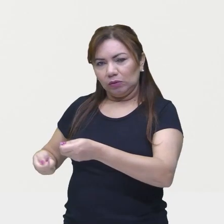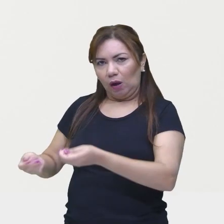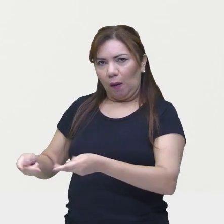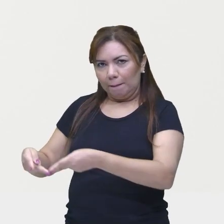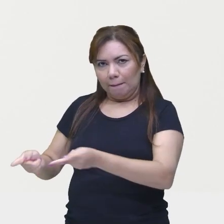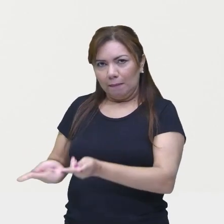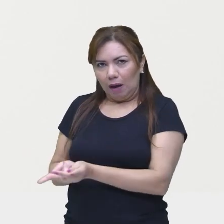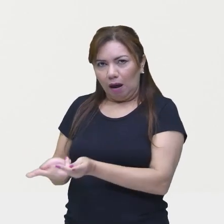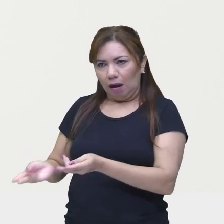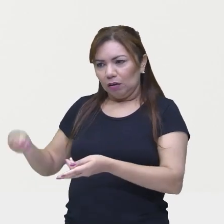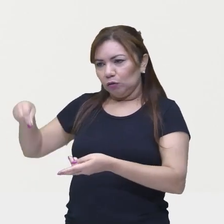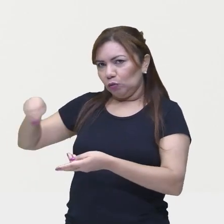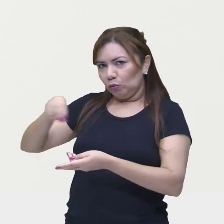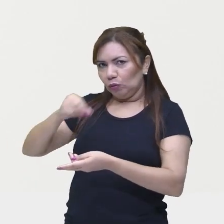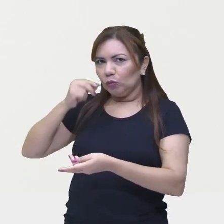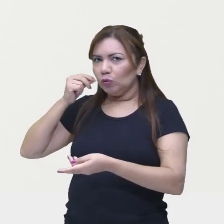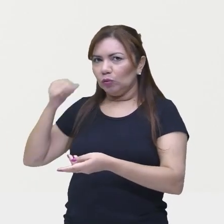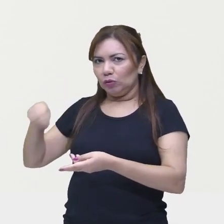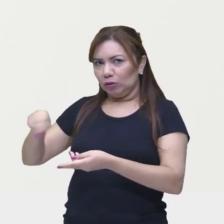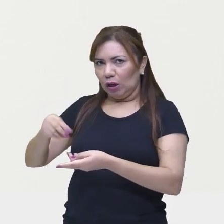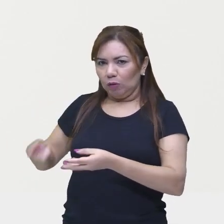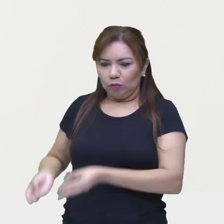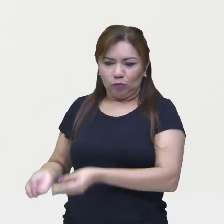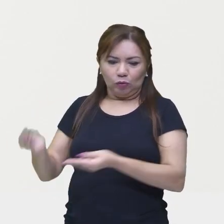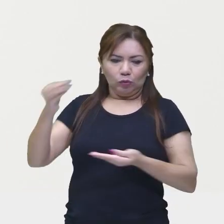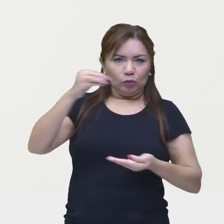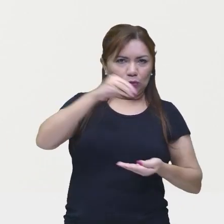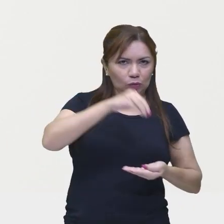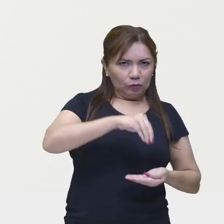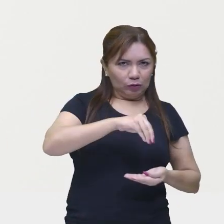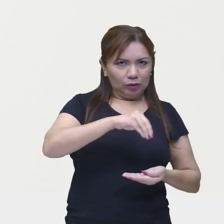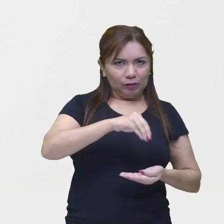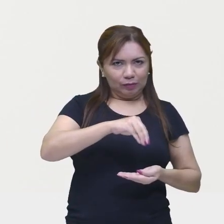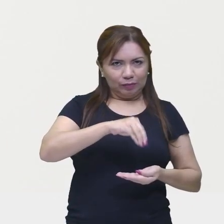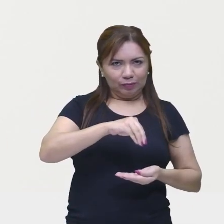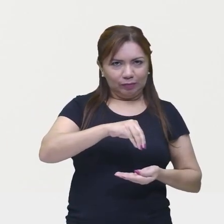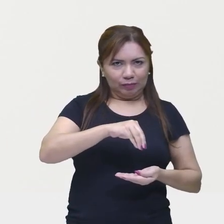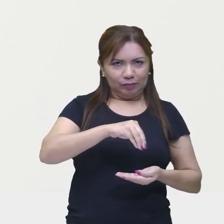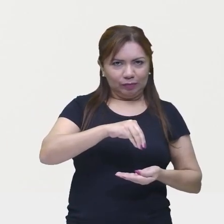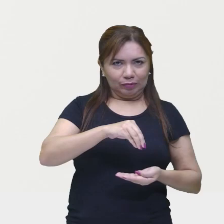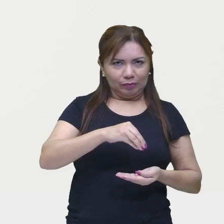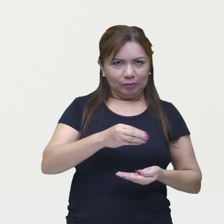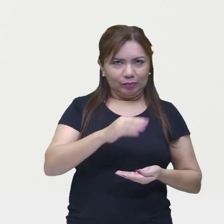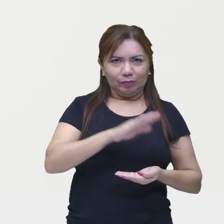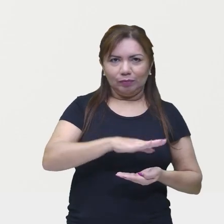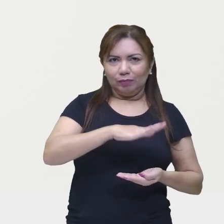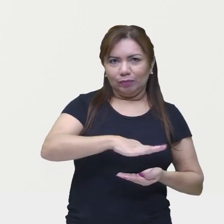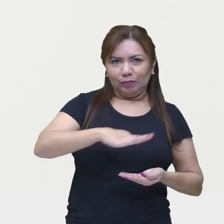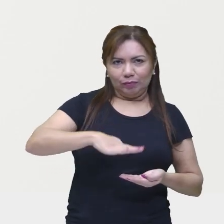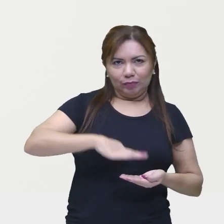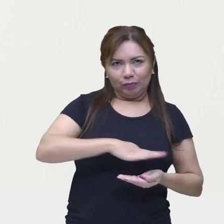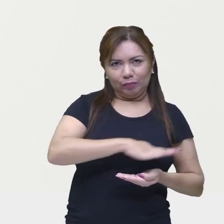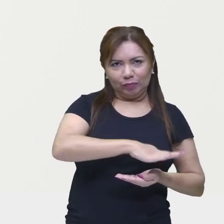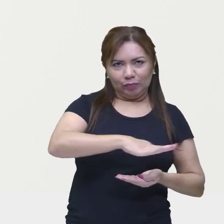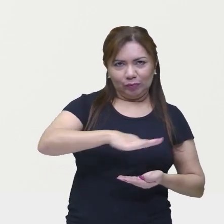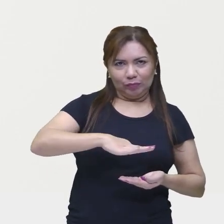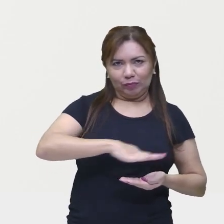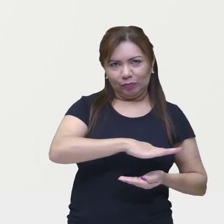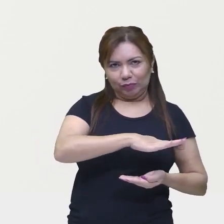misture com sal. Despeje a goma peneirada na frigideira e espalhe por